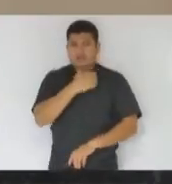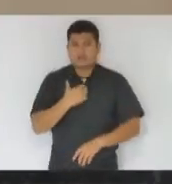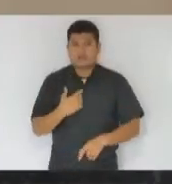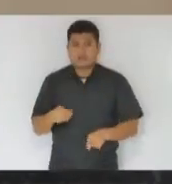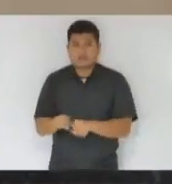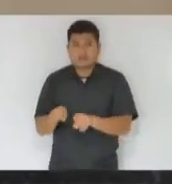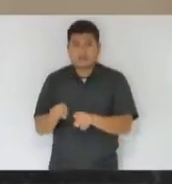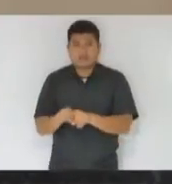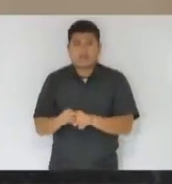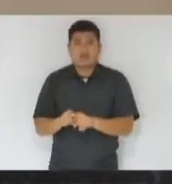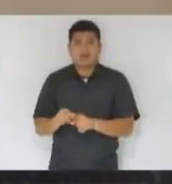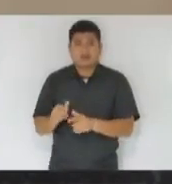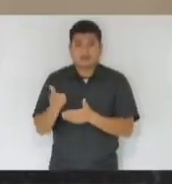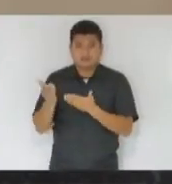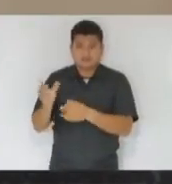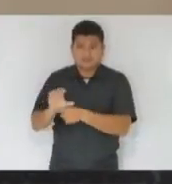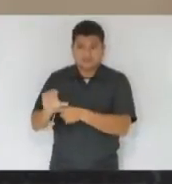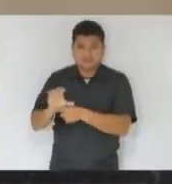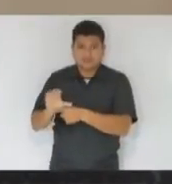nossa do Hospital de Curitibanos.